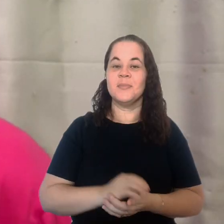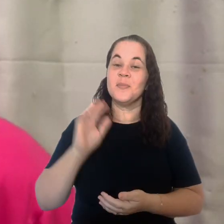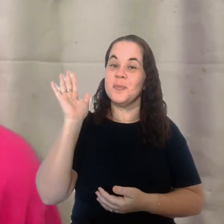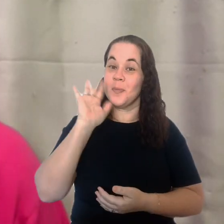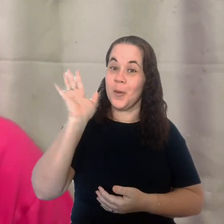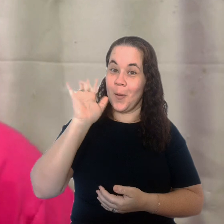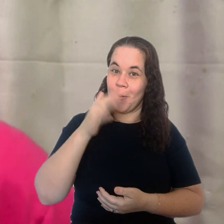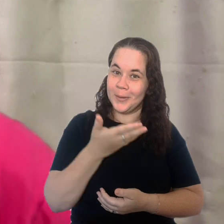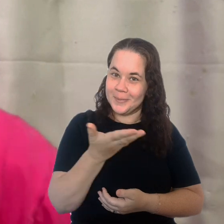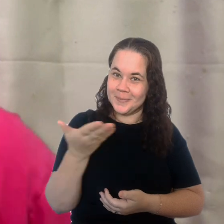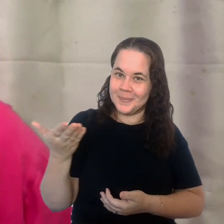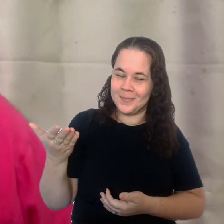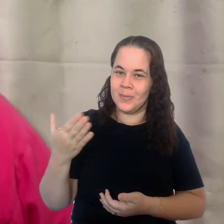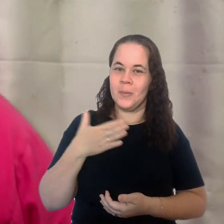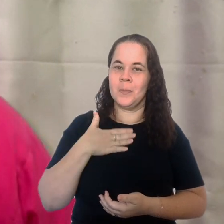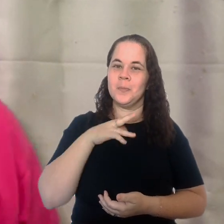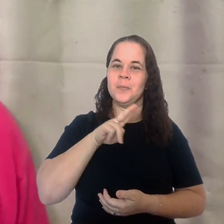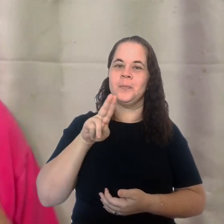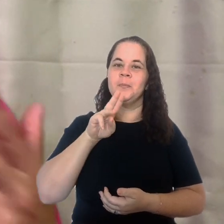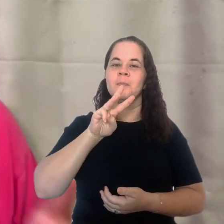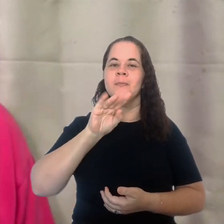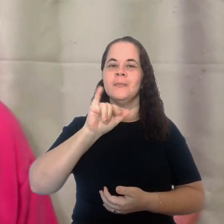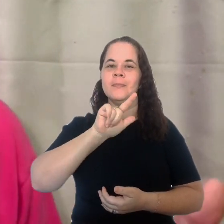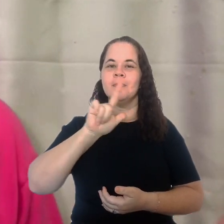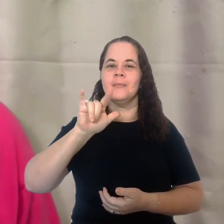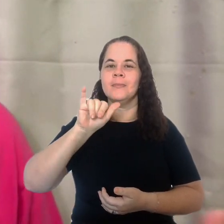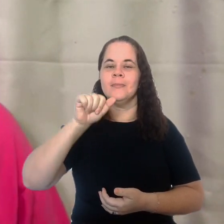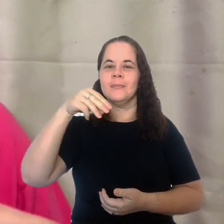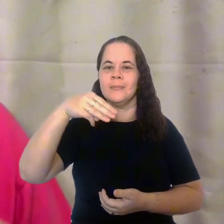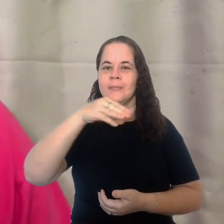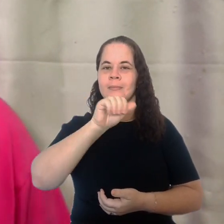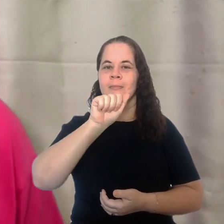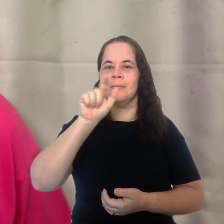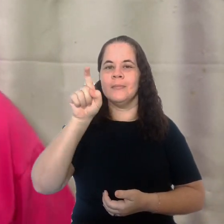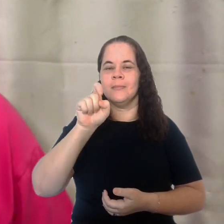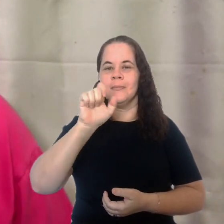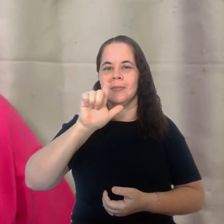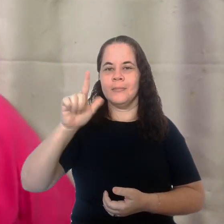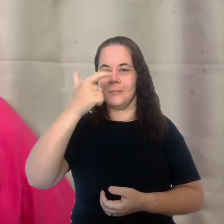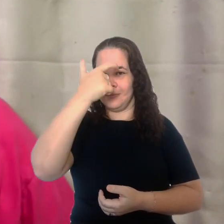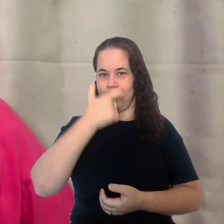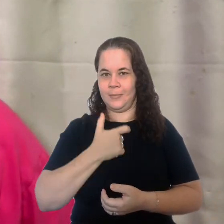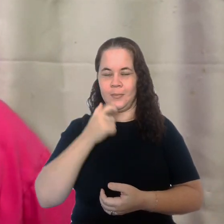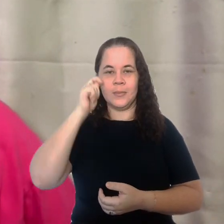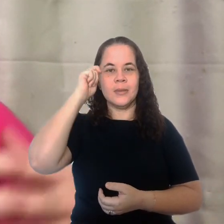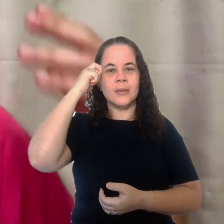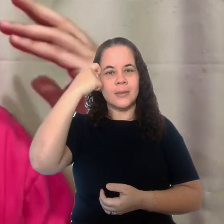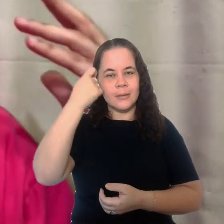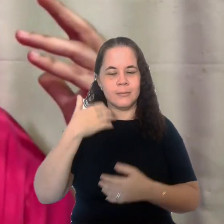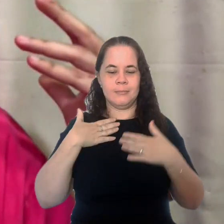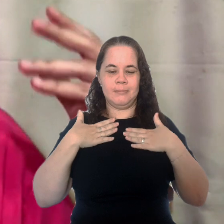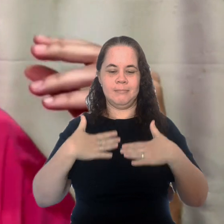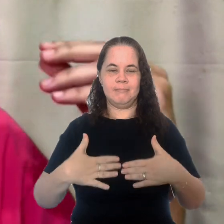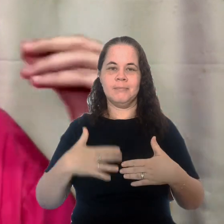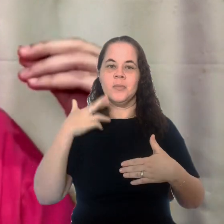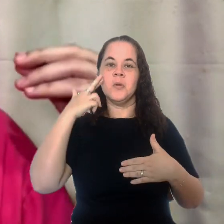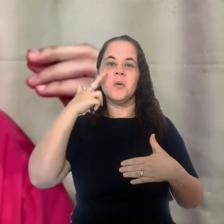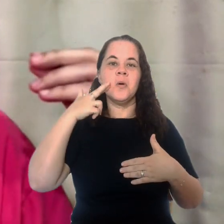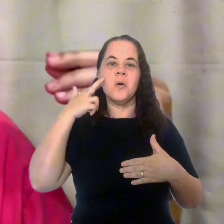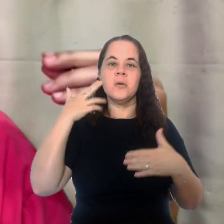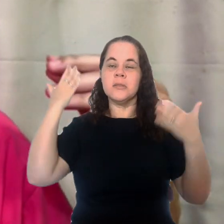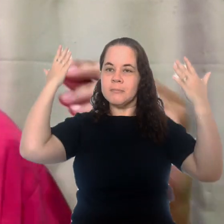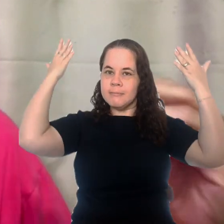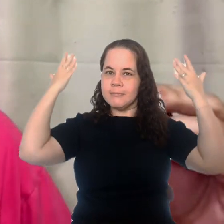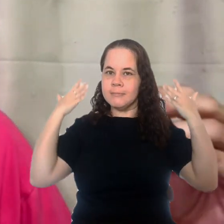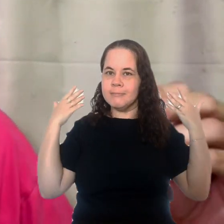Oi, gente. Eu me chamo William Axel, sou uma pessoa negra. Estou vestindo uma blusa rosa. Estou no meu